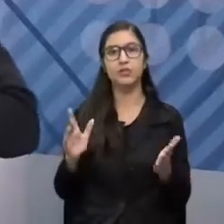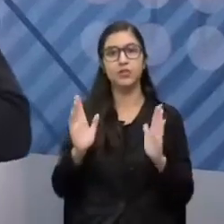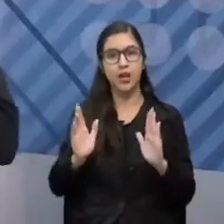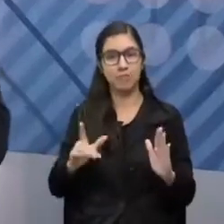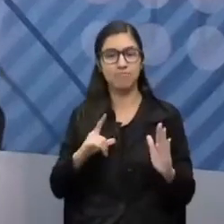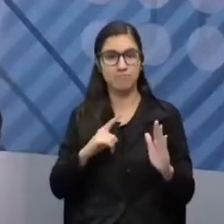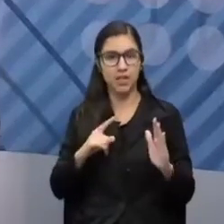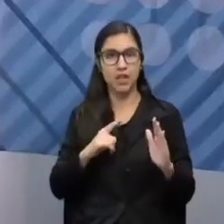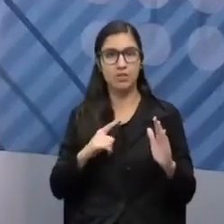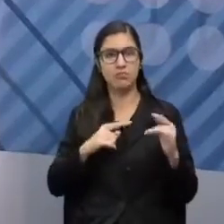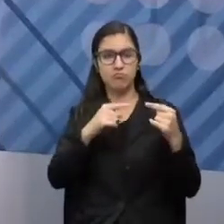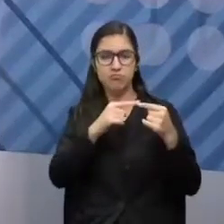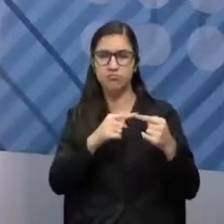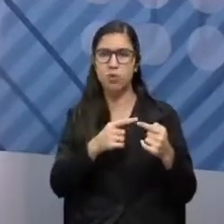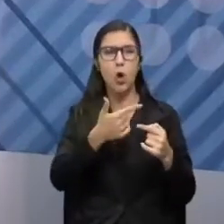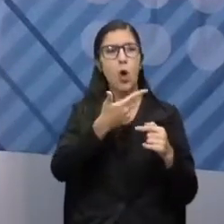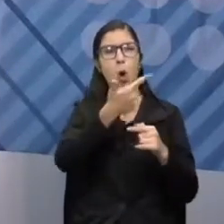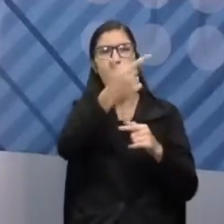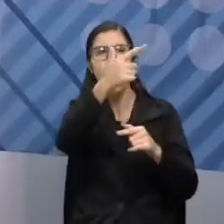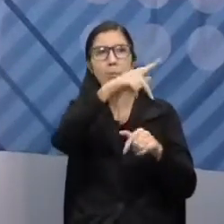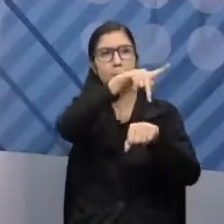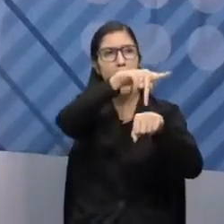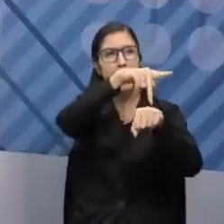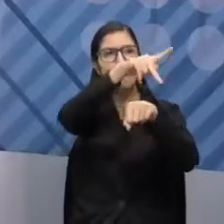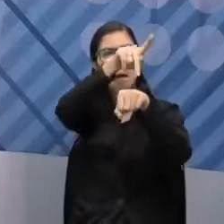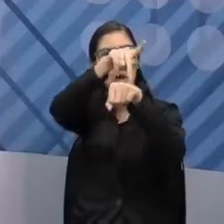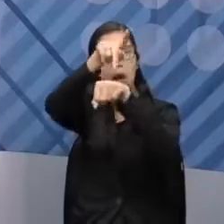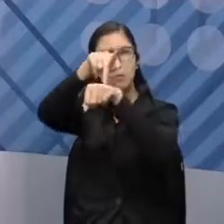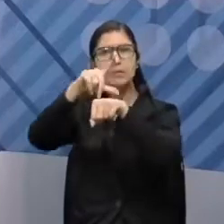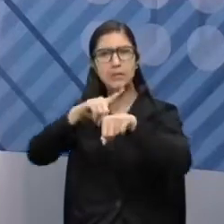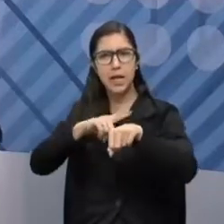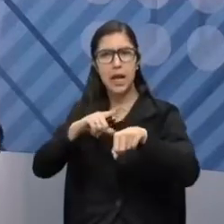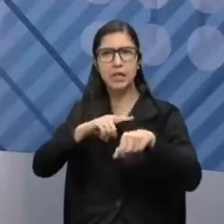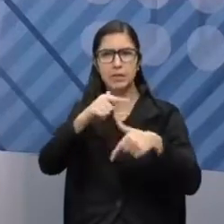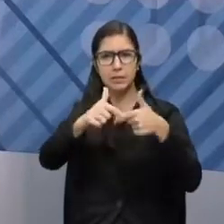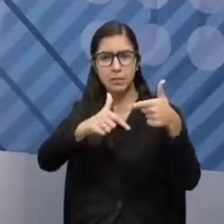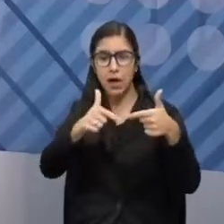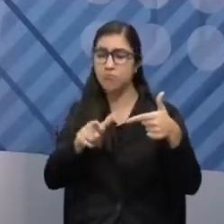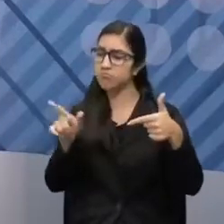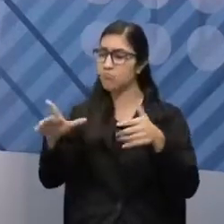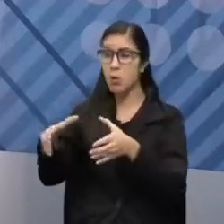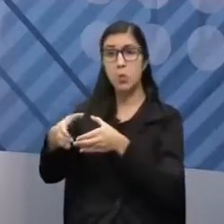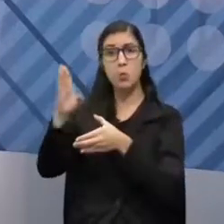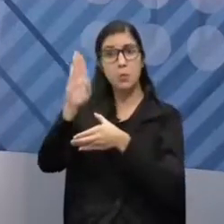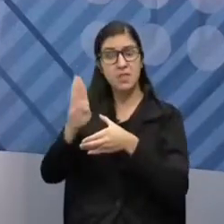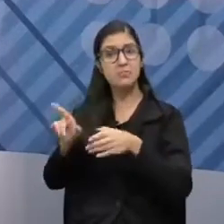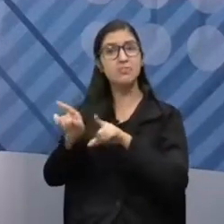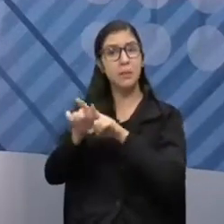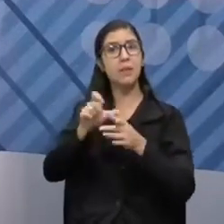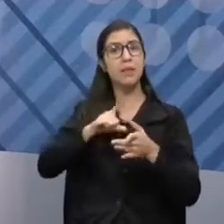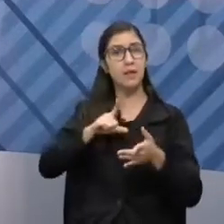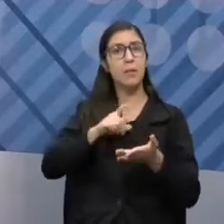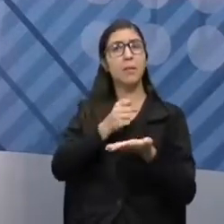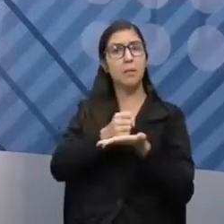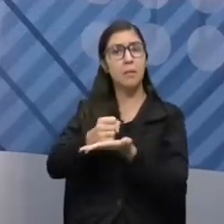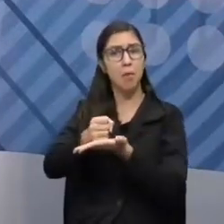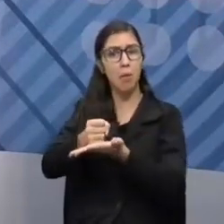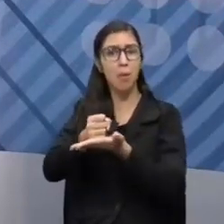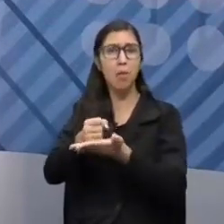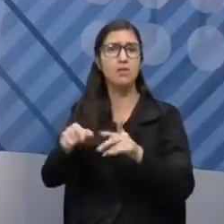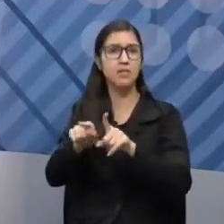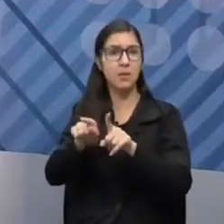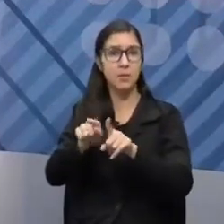concordância com outros países que trabalham com pessoas com surdo-cegueira, o Grupo Brasil é apoiado